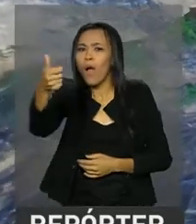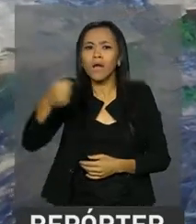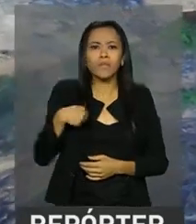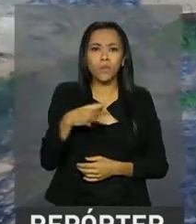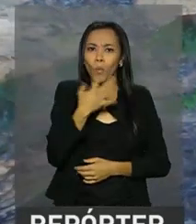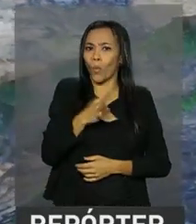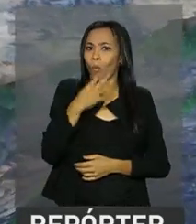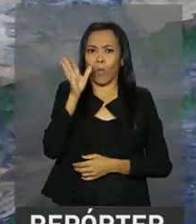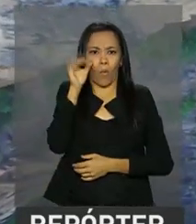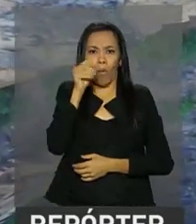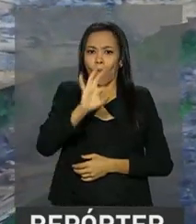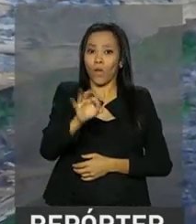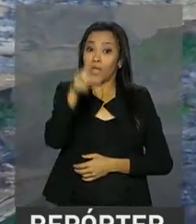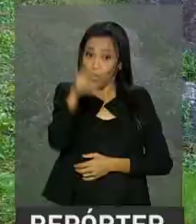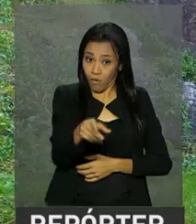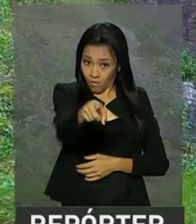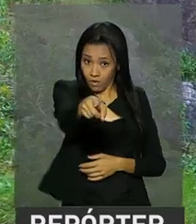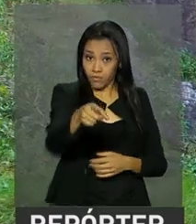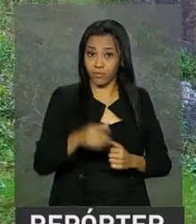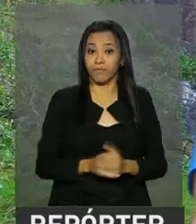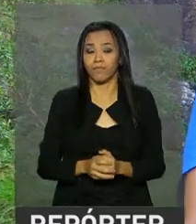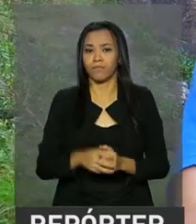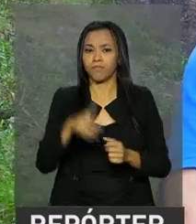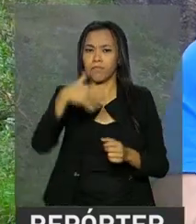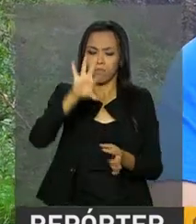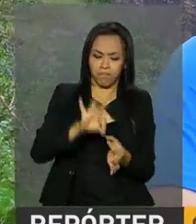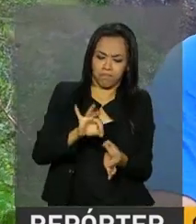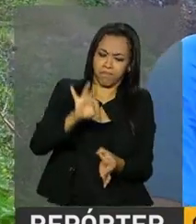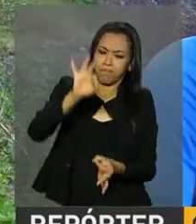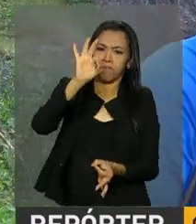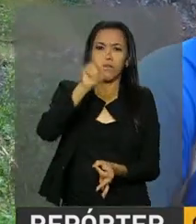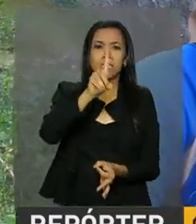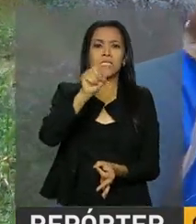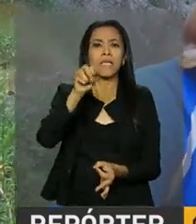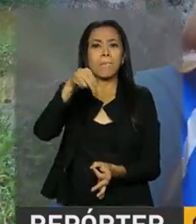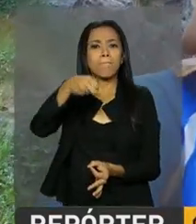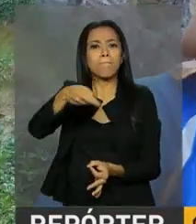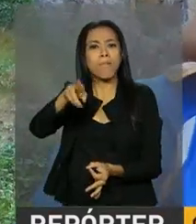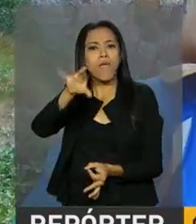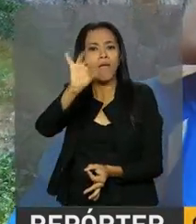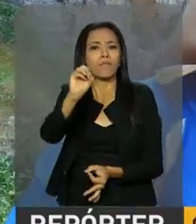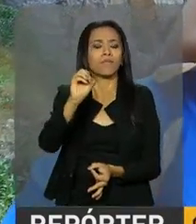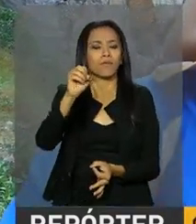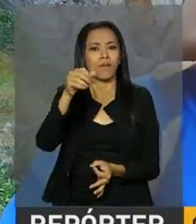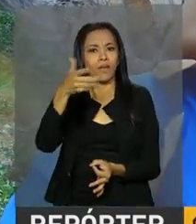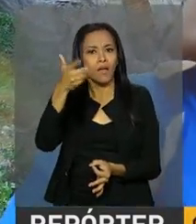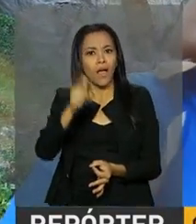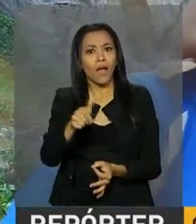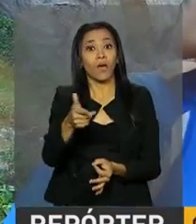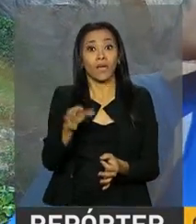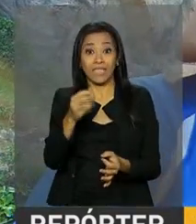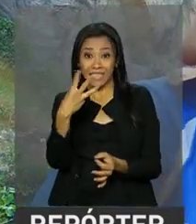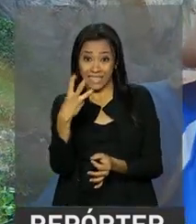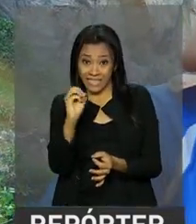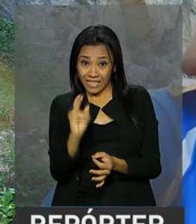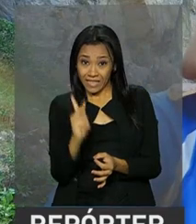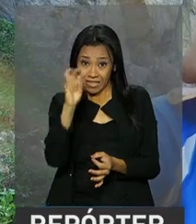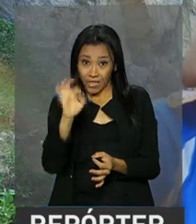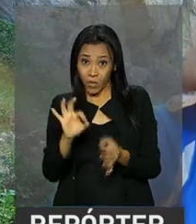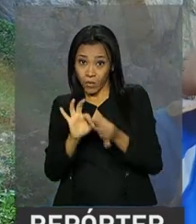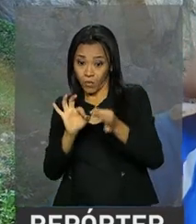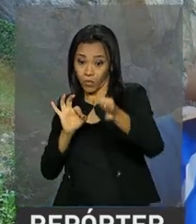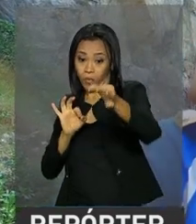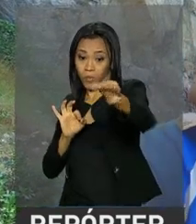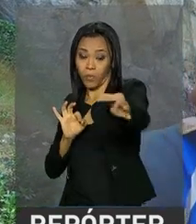turistas como a Simão Correia com mais de 100 m de altura uma cachoeira que tá localizada aí a cerca de 30 km de Alto